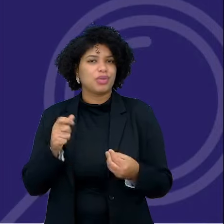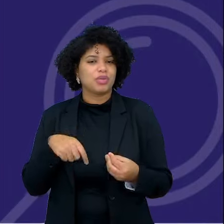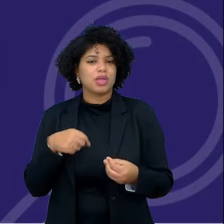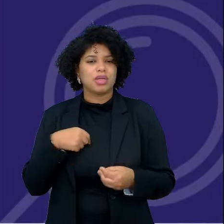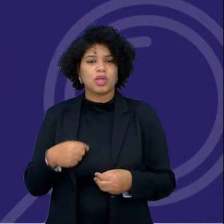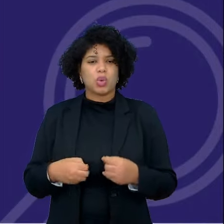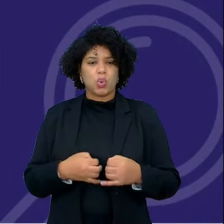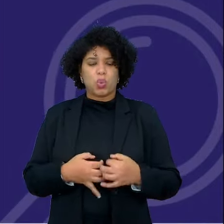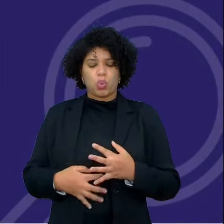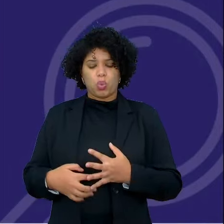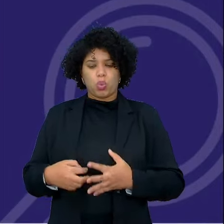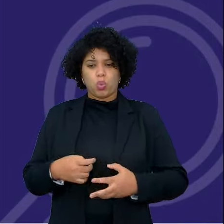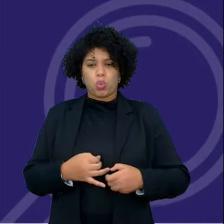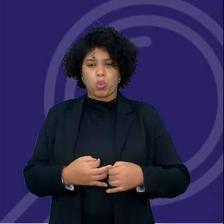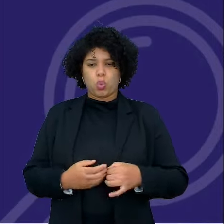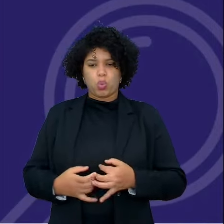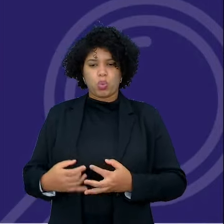estômago.